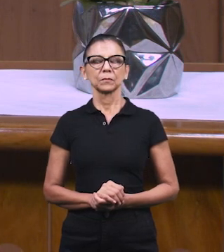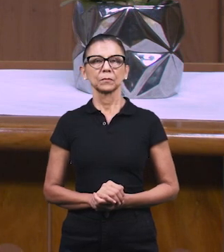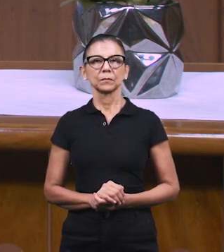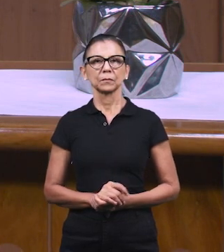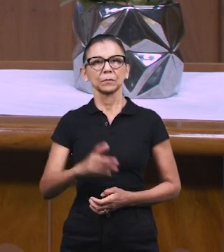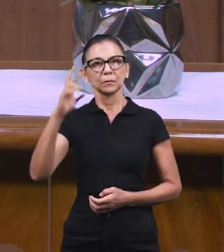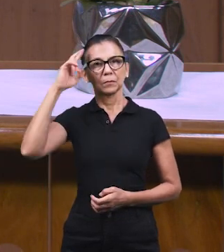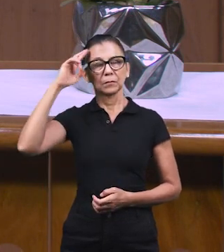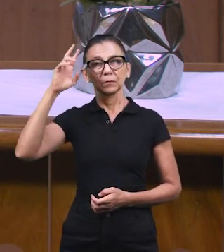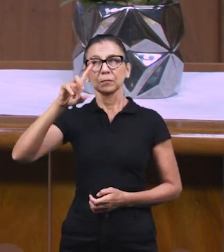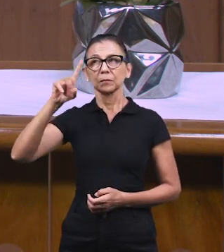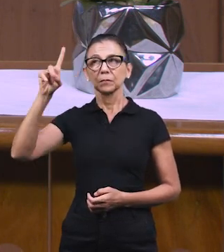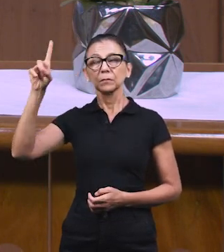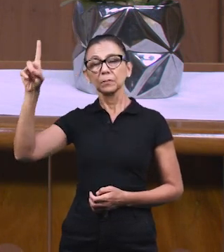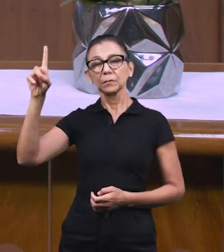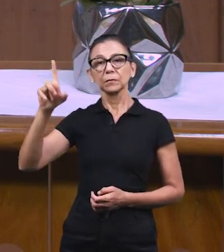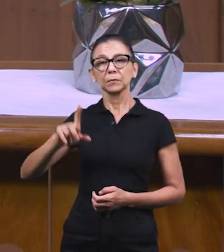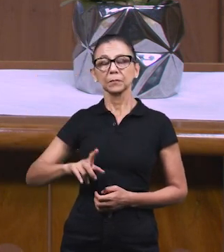Senhor Deus,